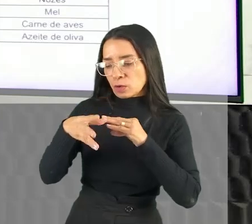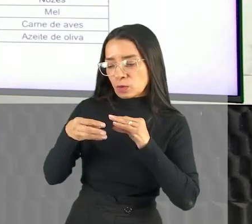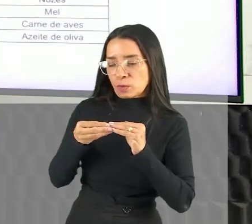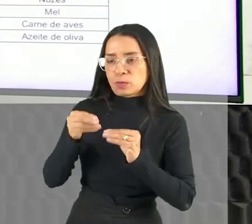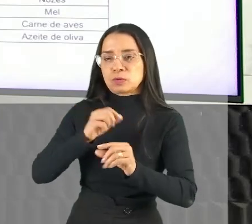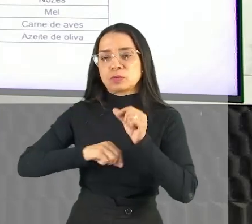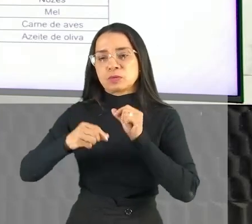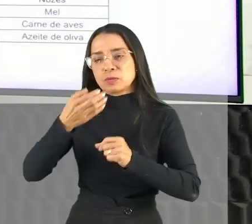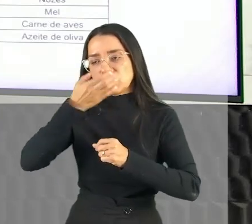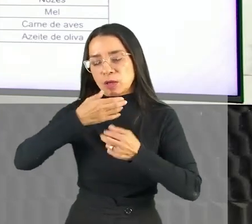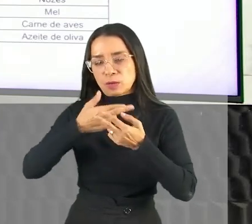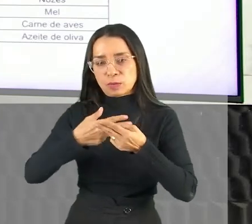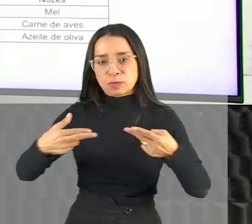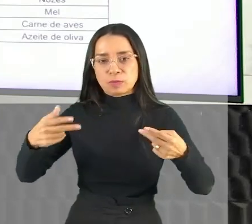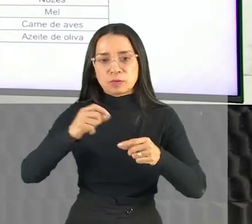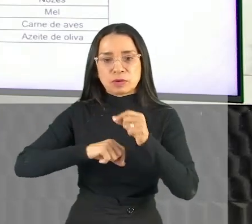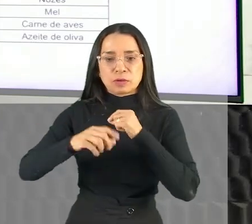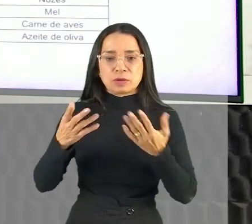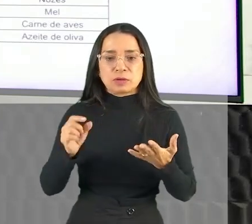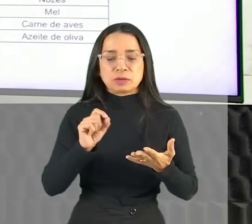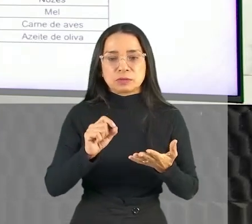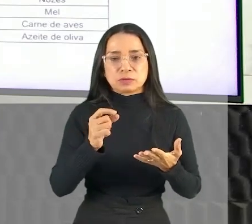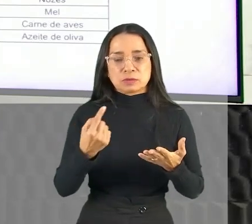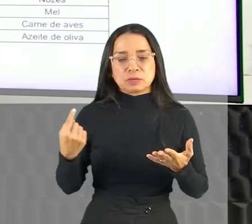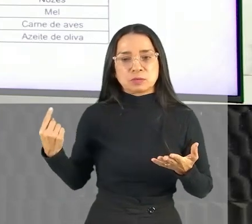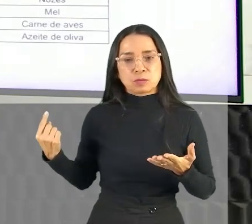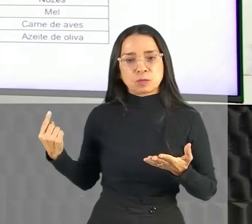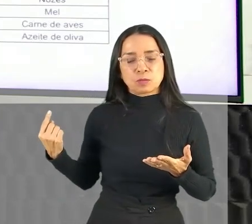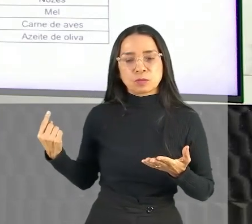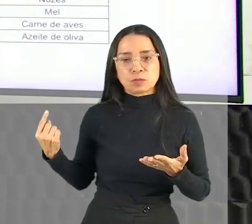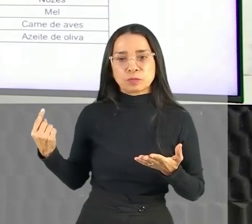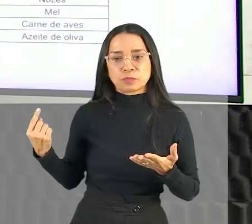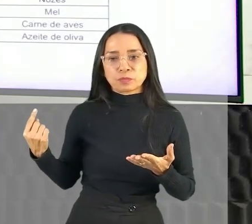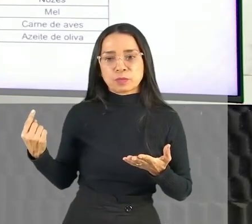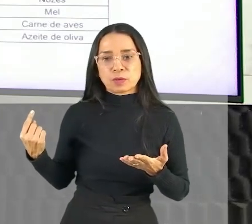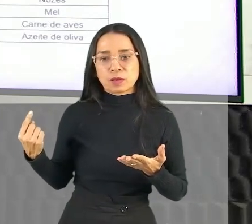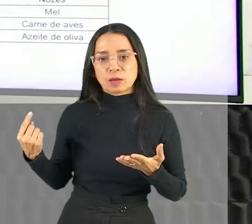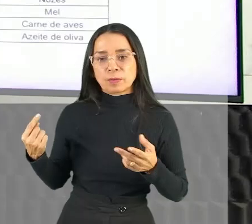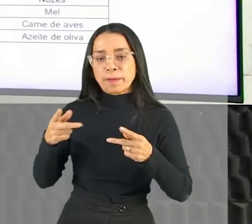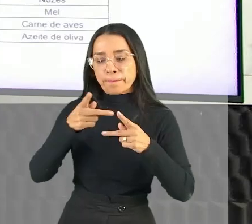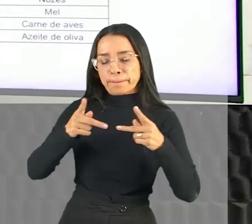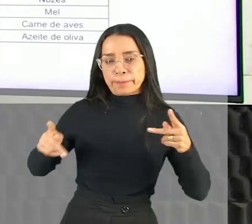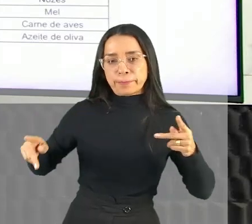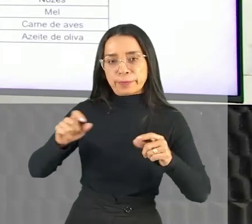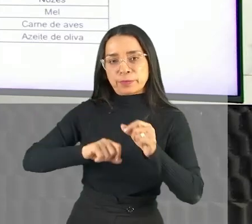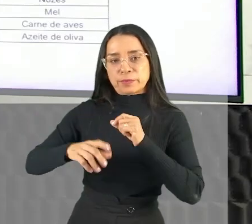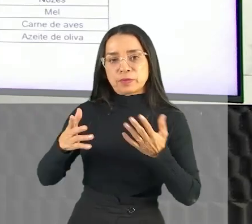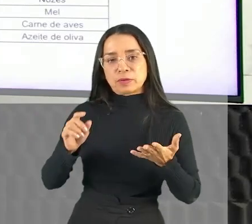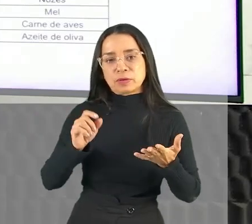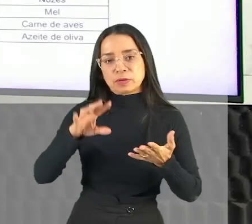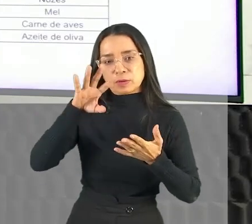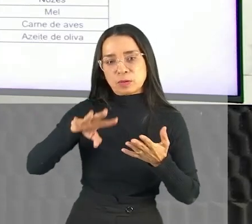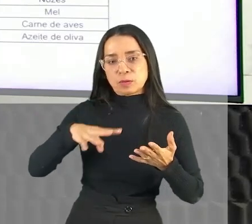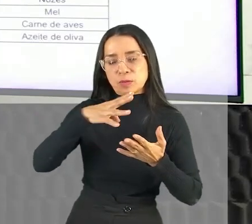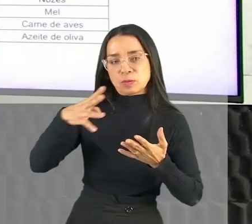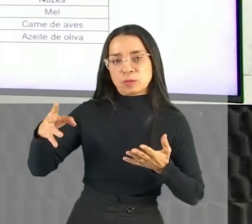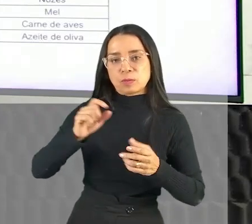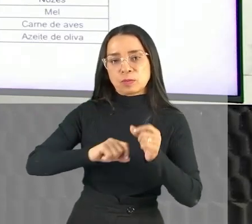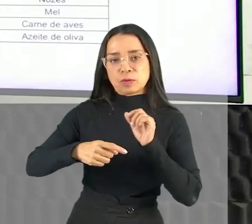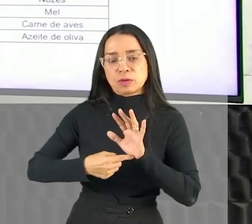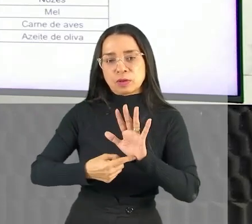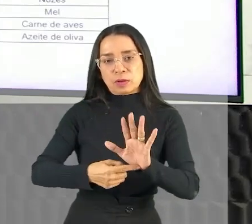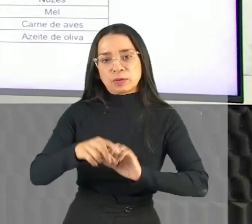uma de ácido graxo insaturado, e uma de proteína. O quadro apresenta